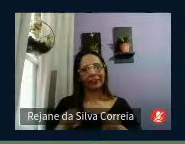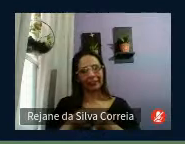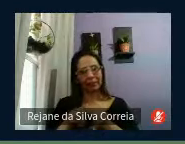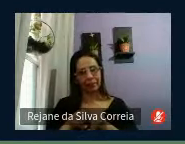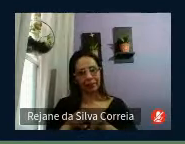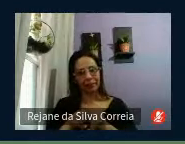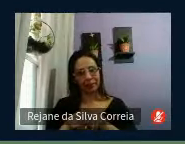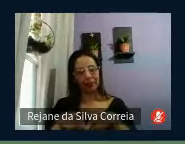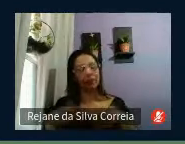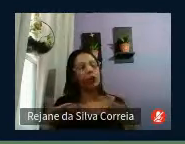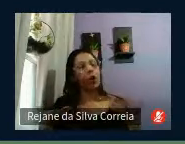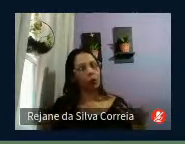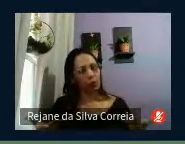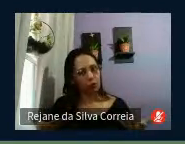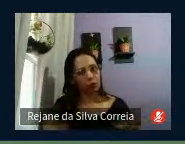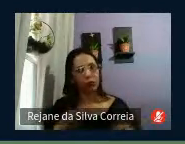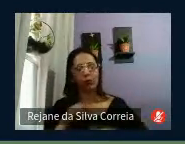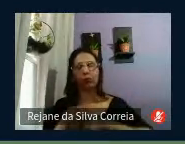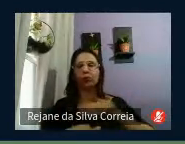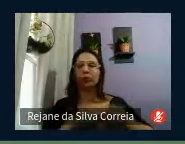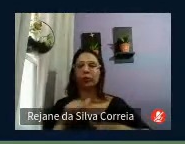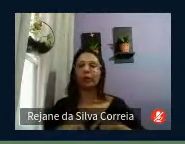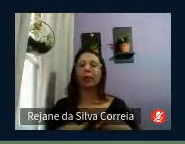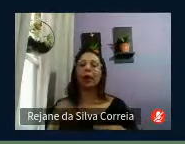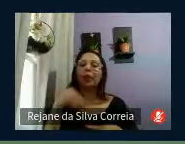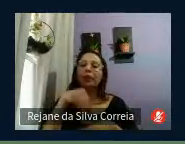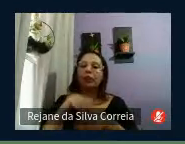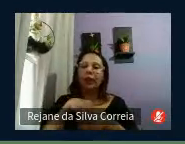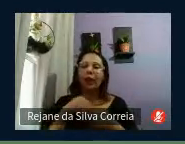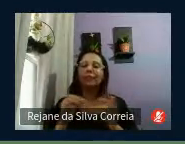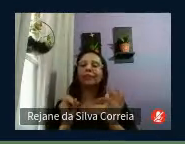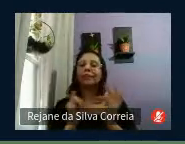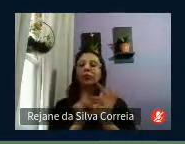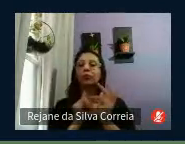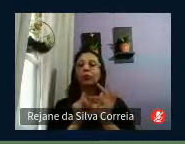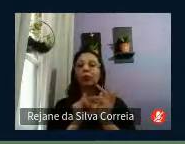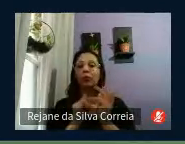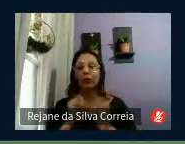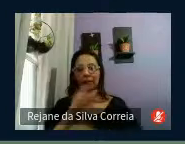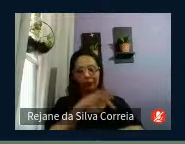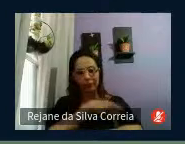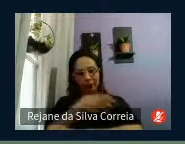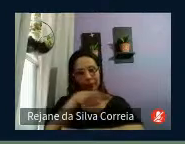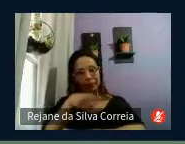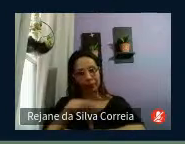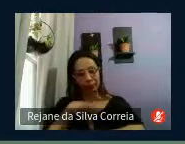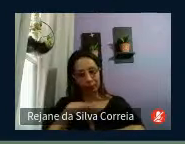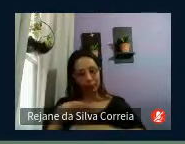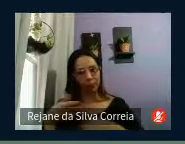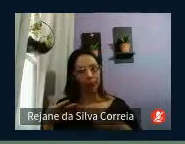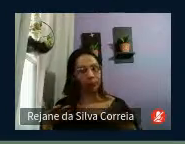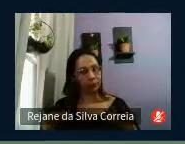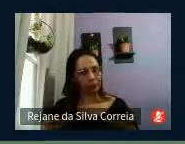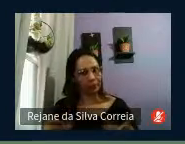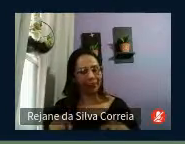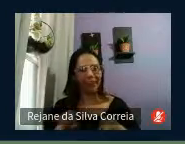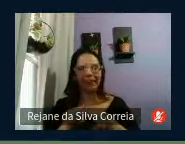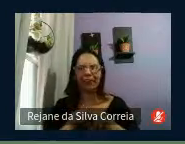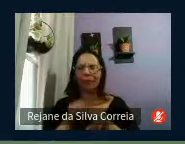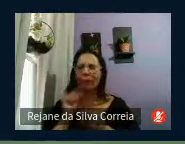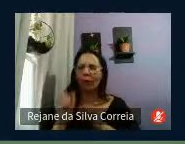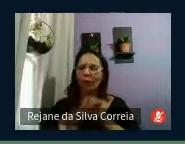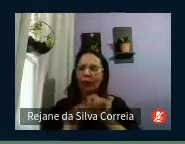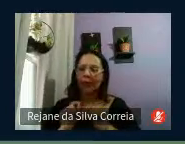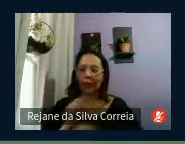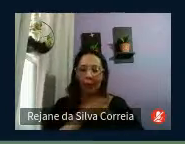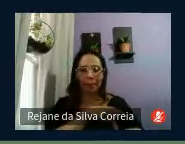partir, claro, do trabalho feito dentro do Instituto pedagogicamente. E por falar em pedagogicamente, eu não